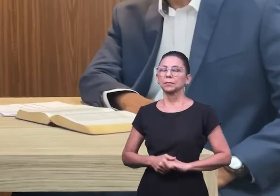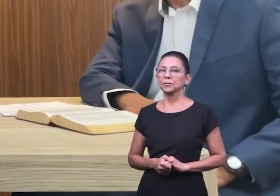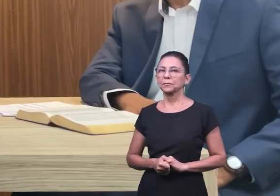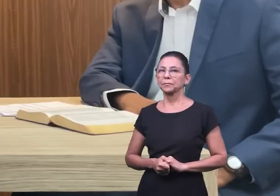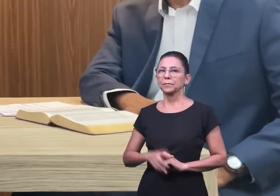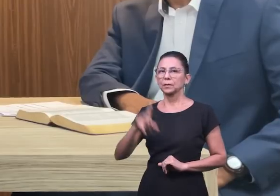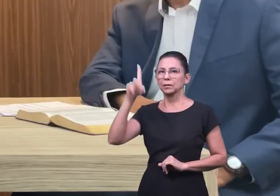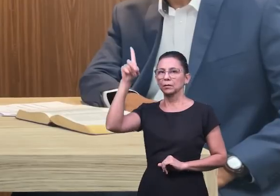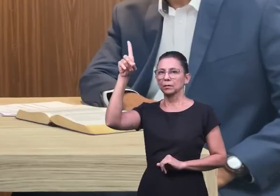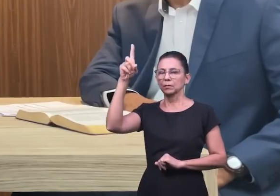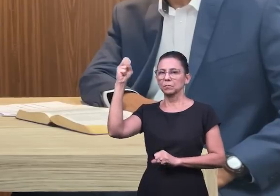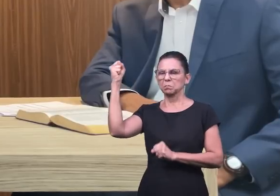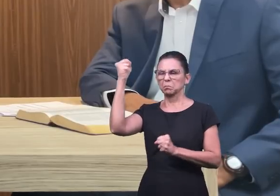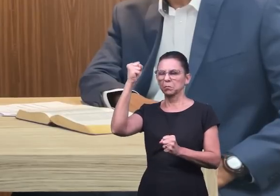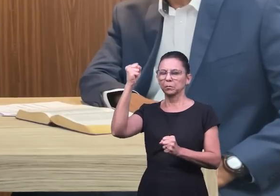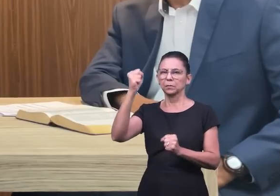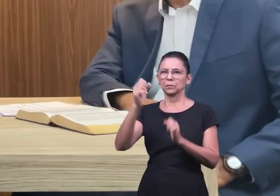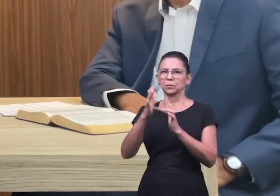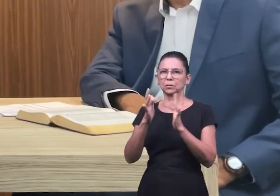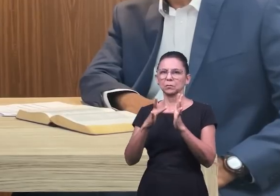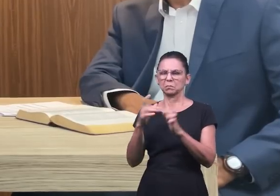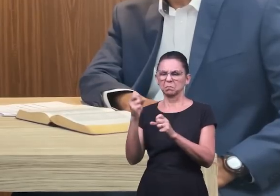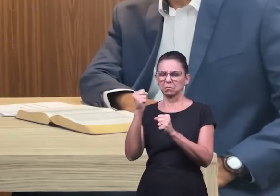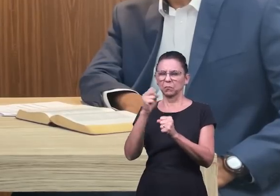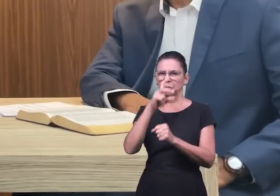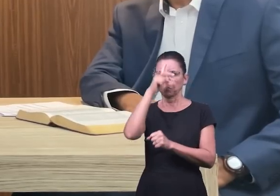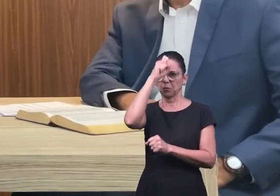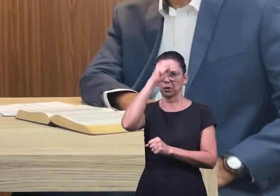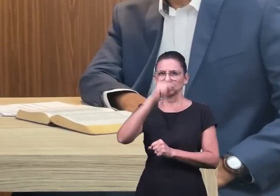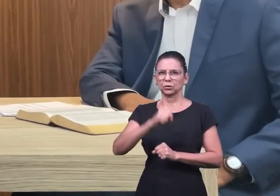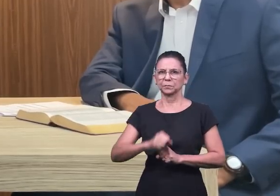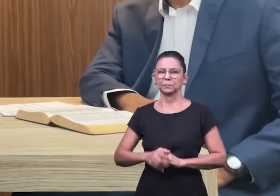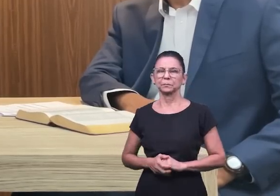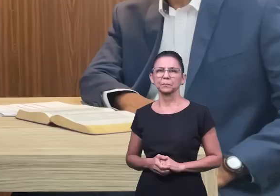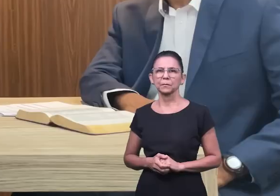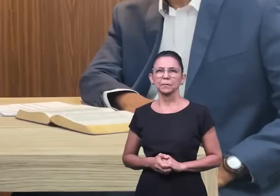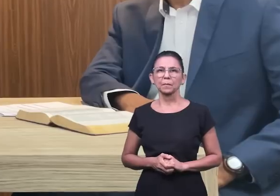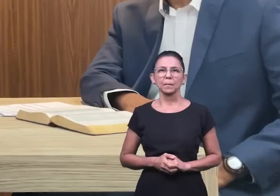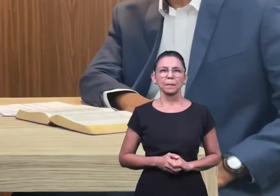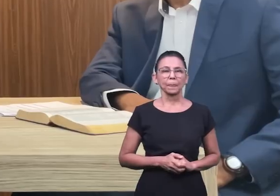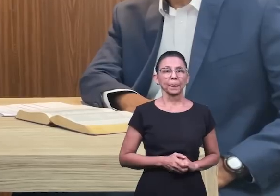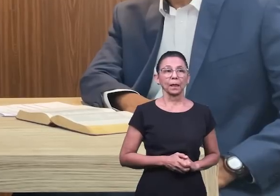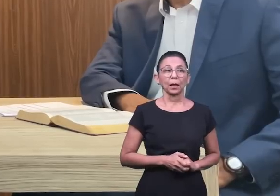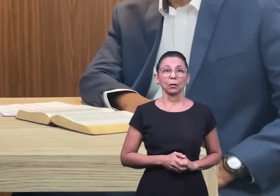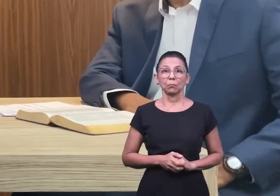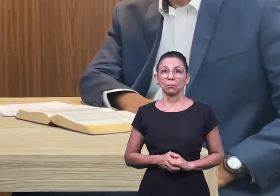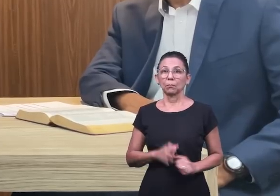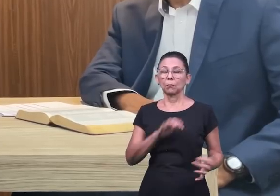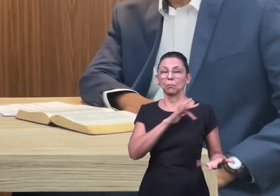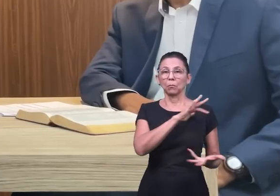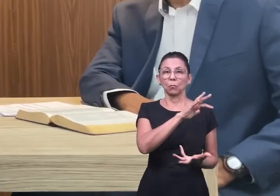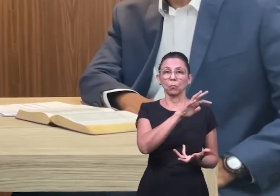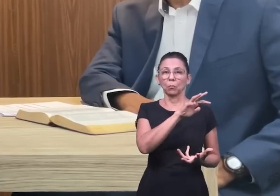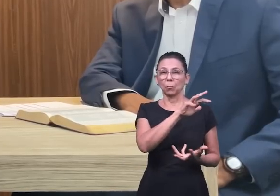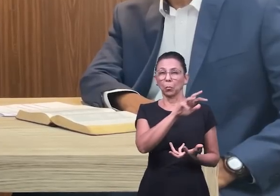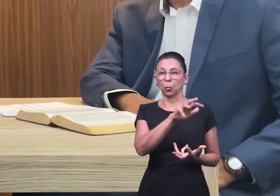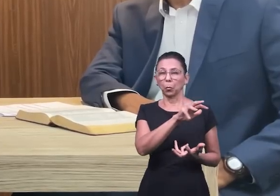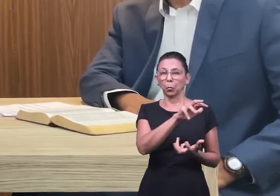Manaim, na escola bíblica dominical, onde o Senhor Jesus está às portas e a igreja está preparada para esse